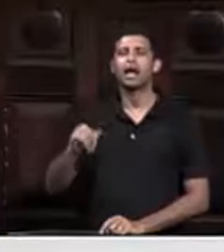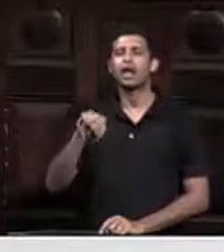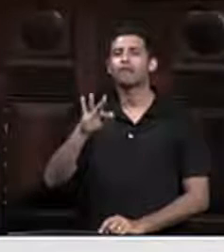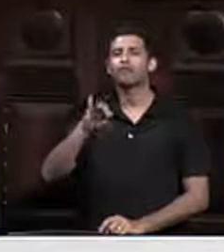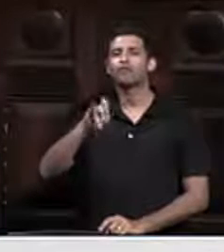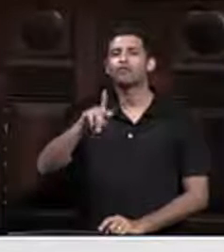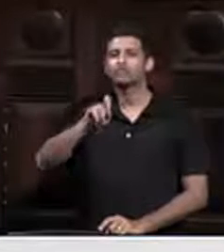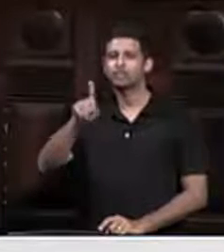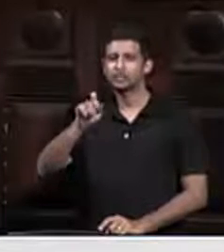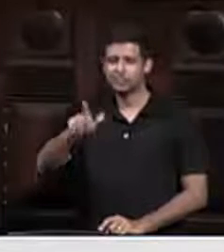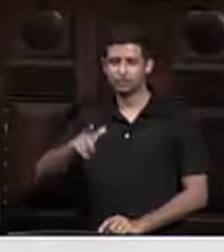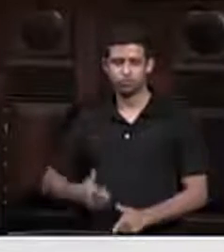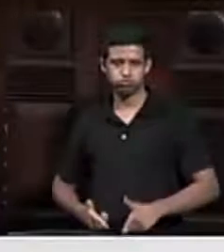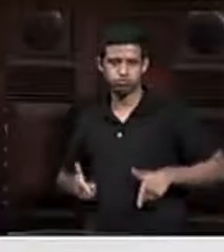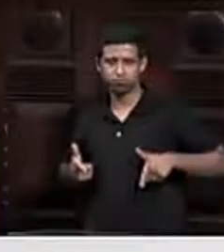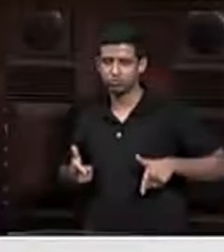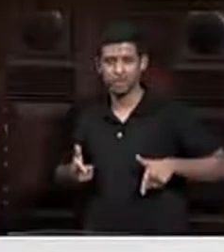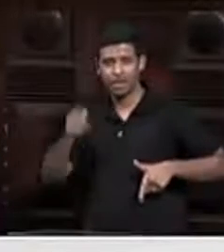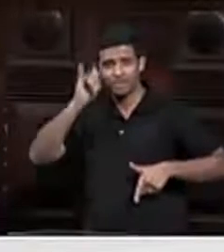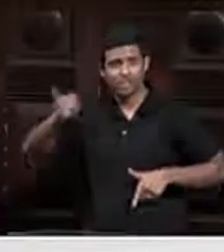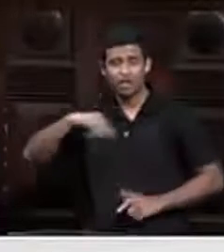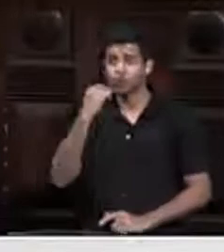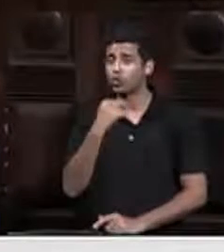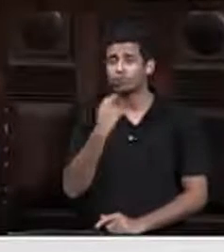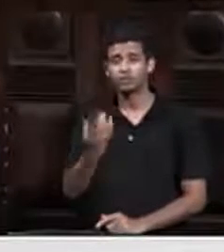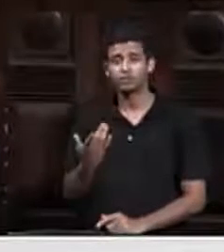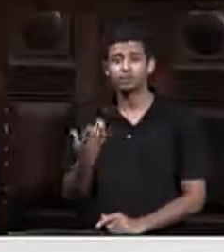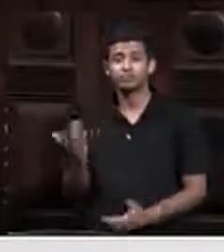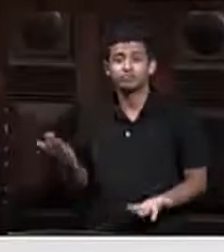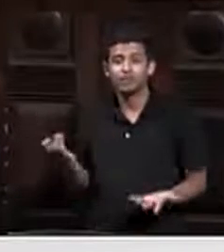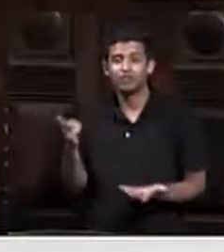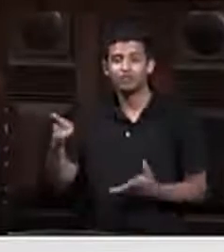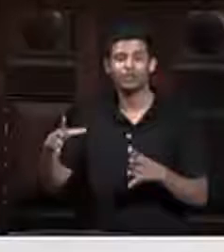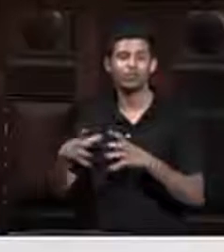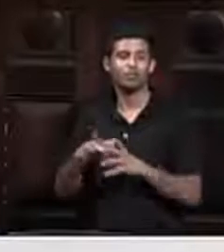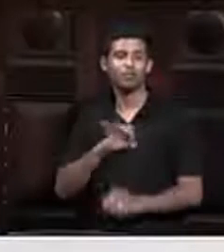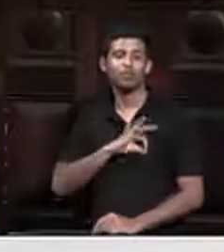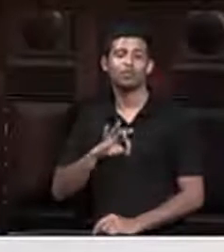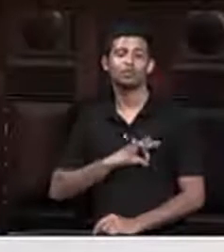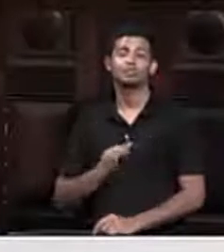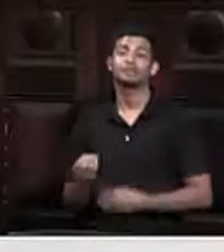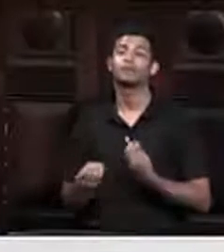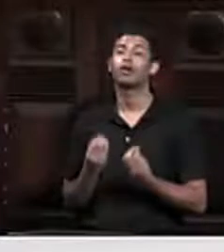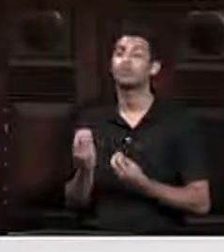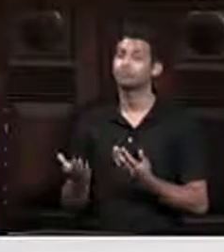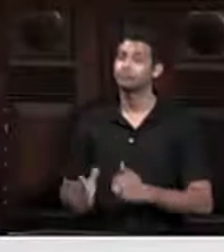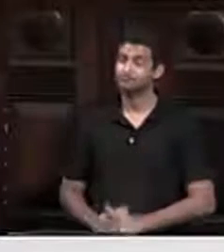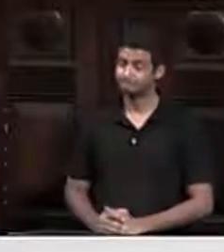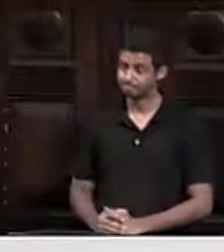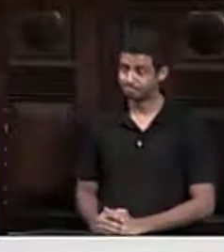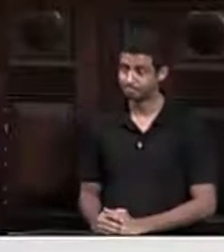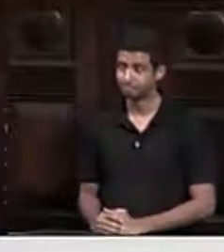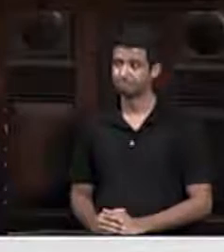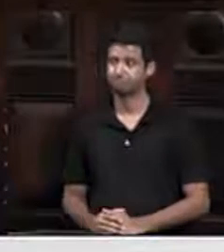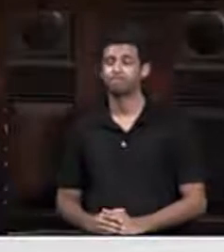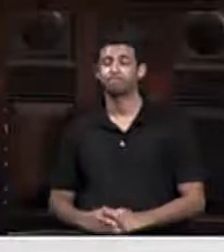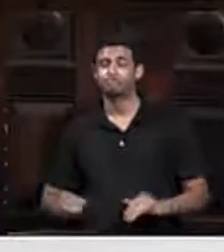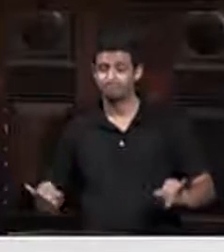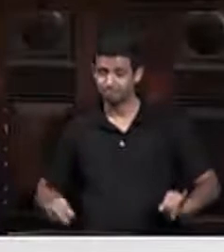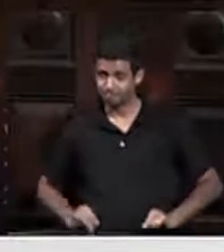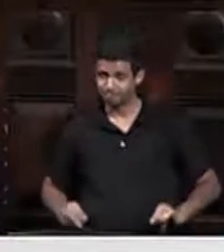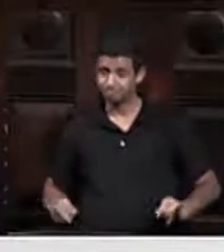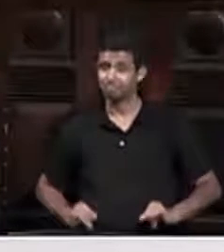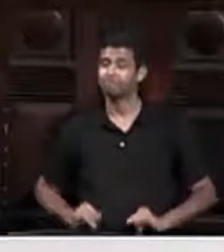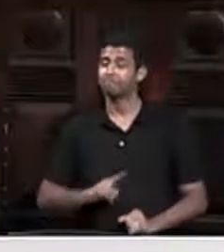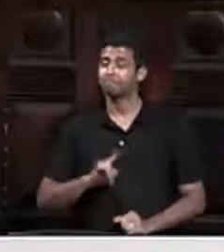Eles não estão cumprindo. E aí fica a polícia tendo